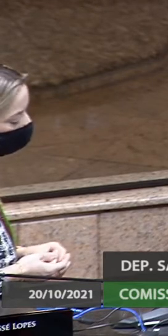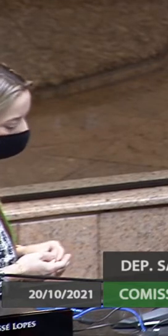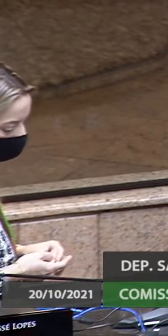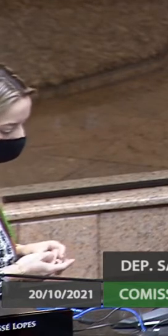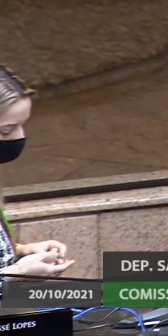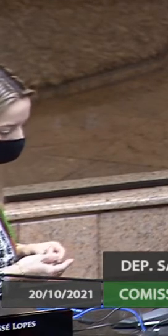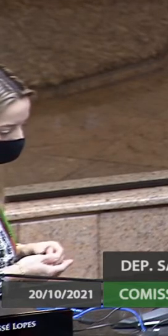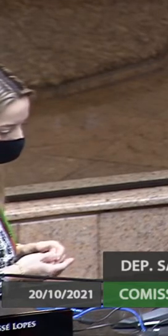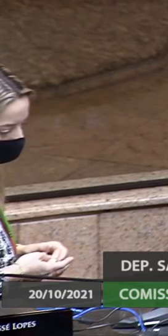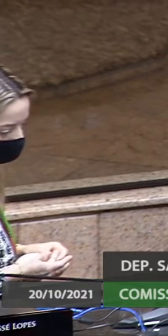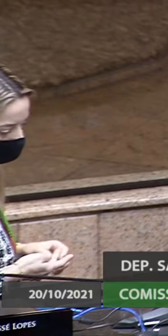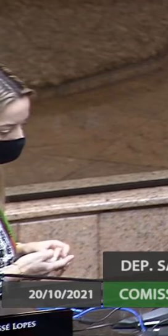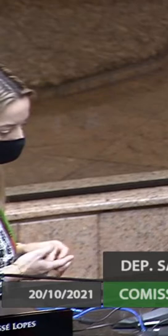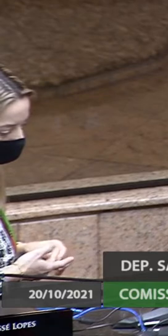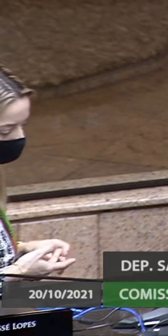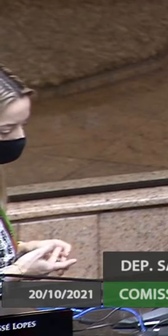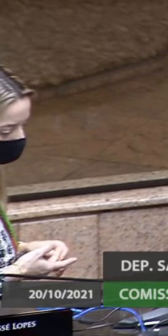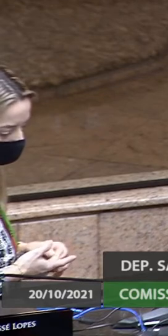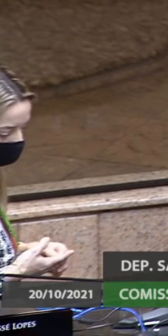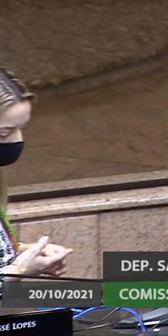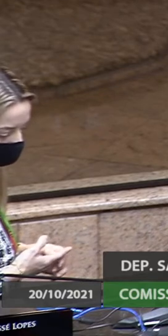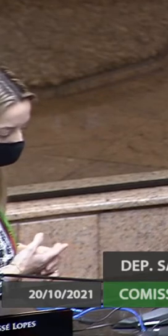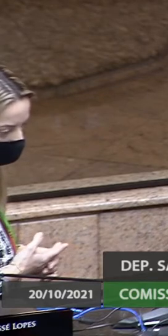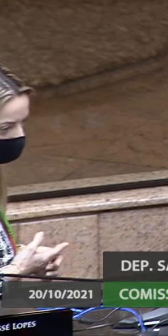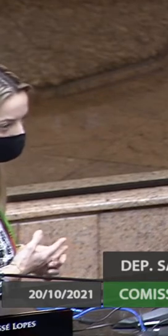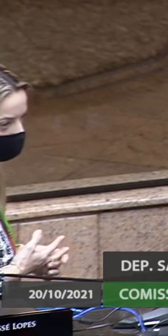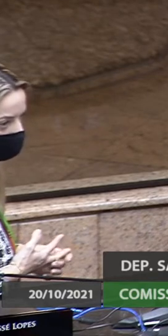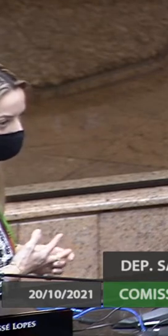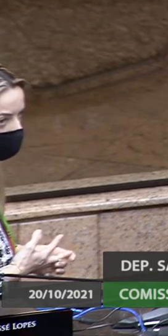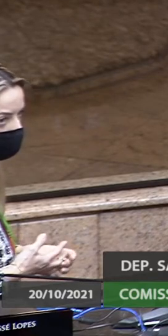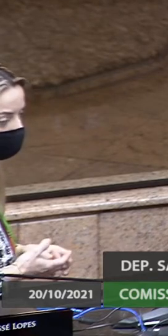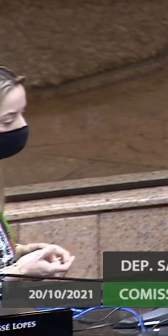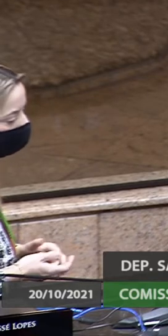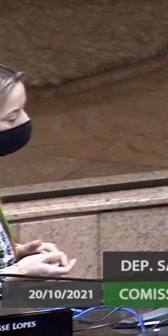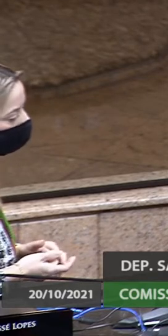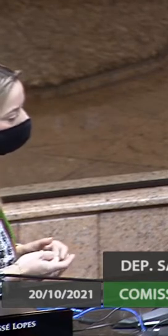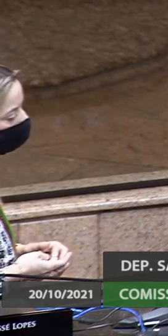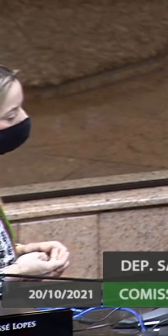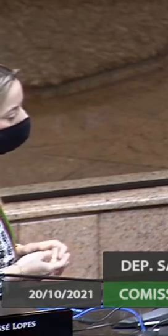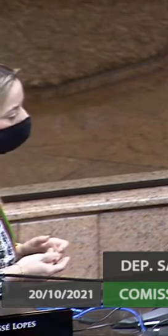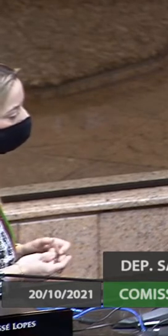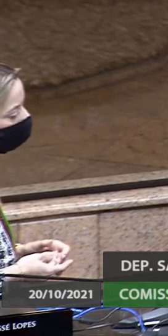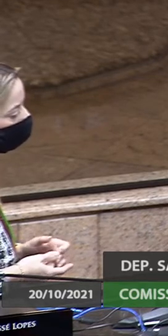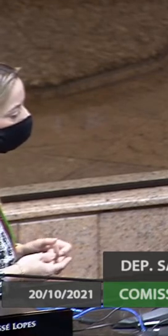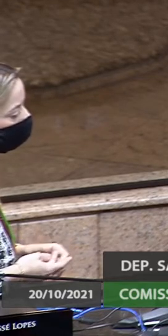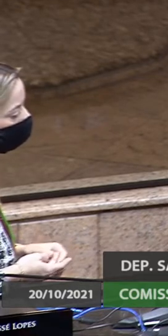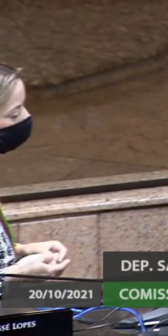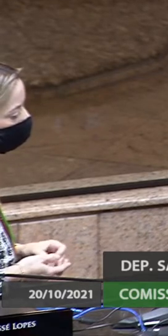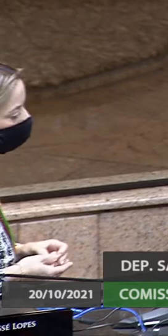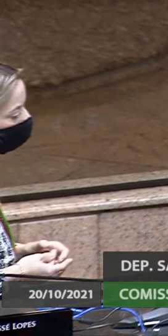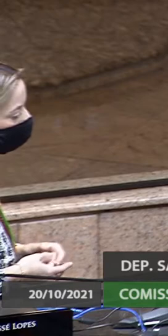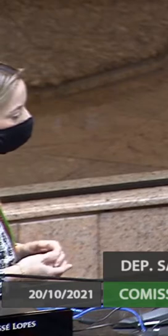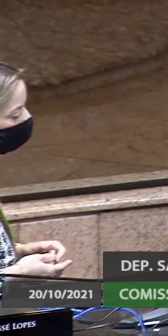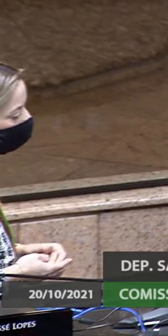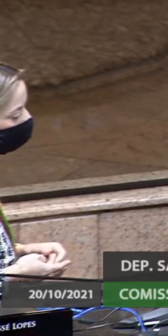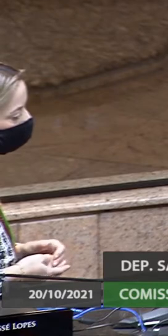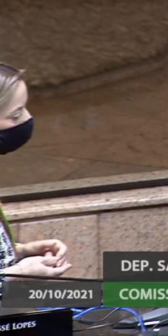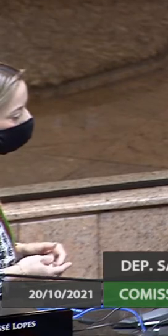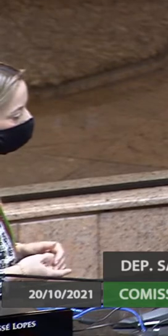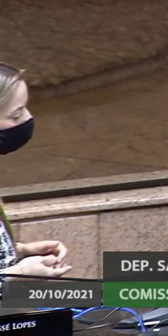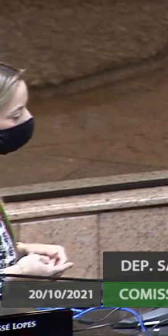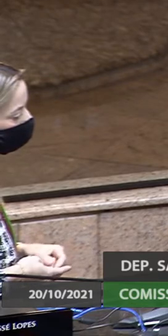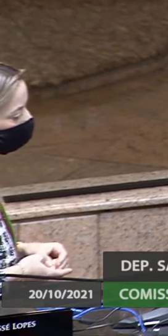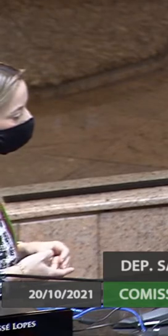nas disposições contidas regimentais no artigo 80 e 144, reputo que a norma projetada atende ao interesse